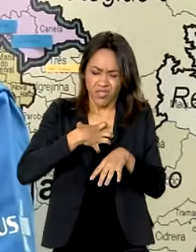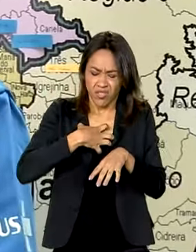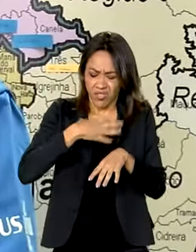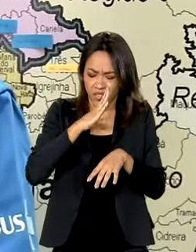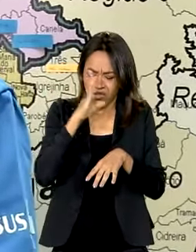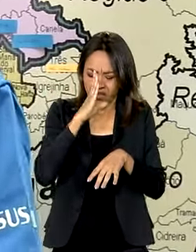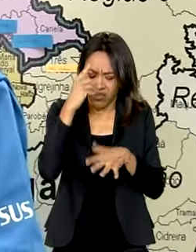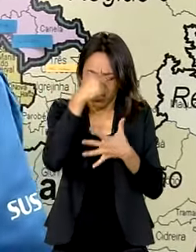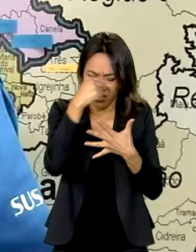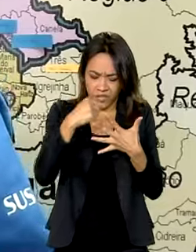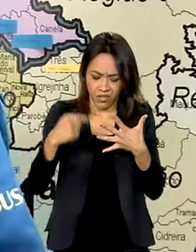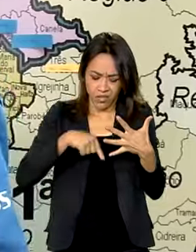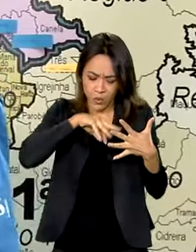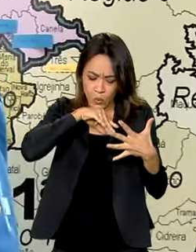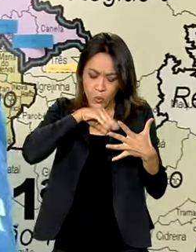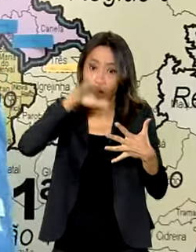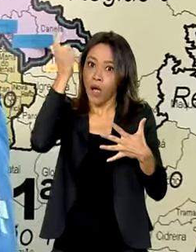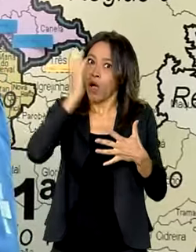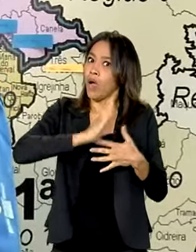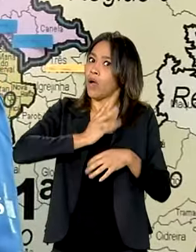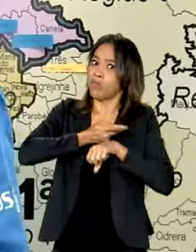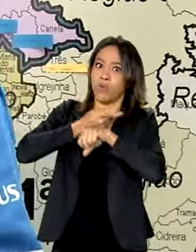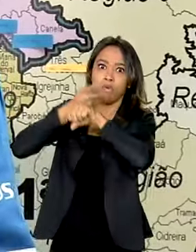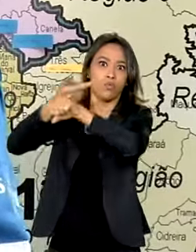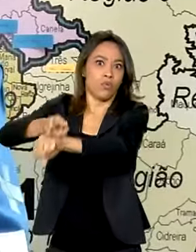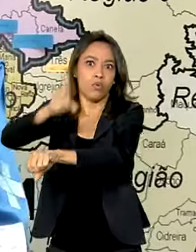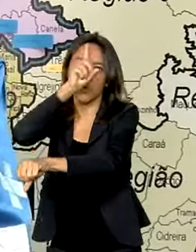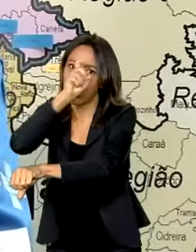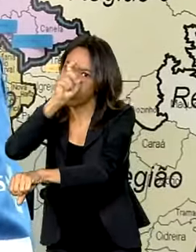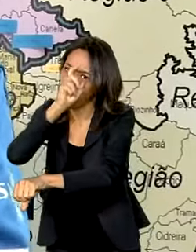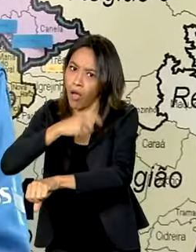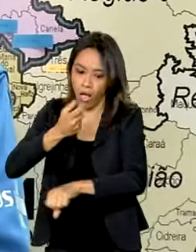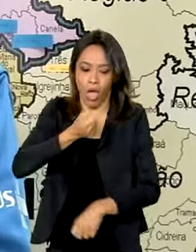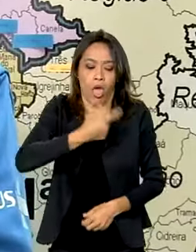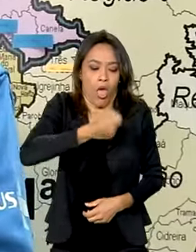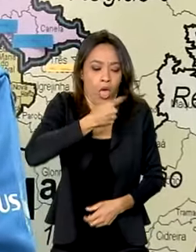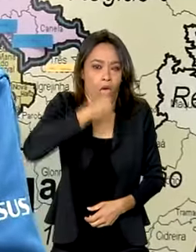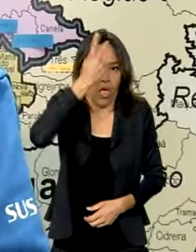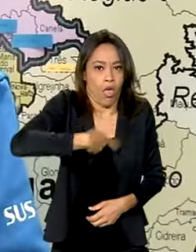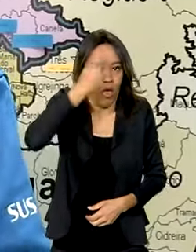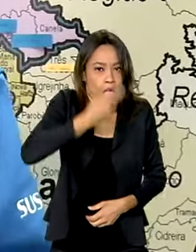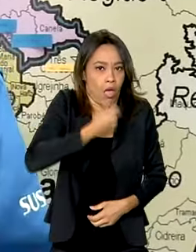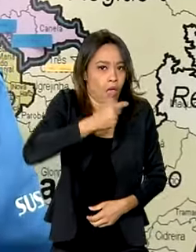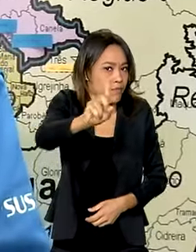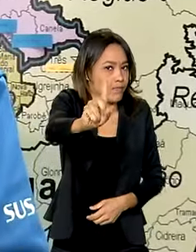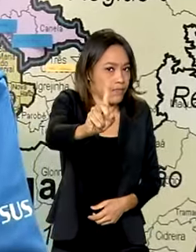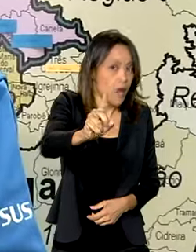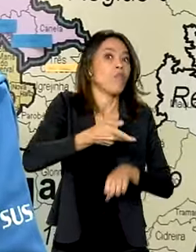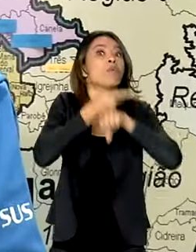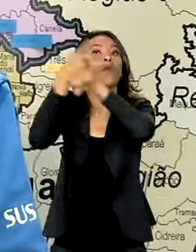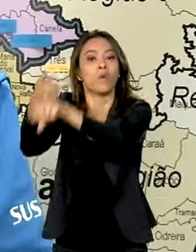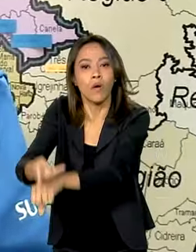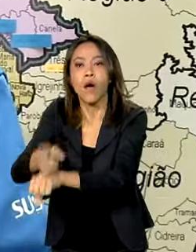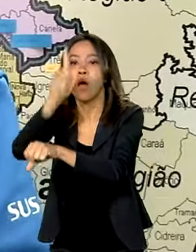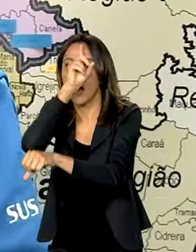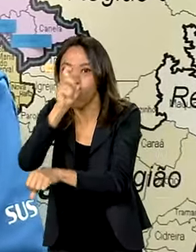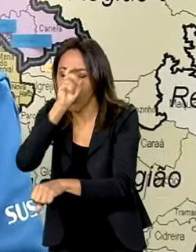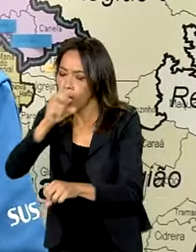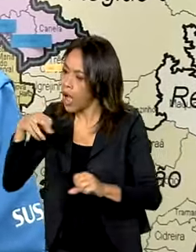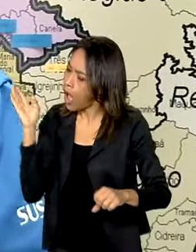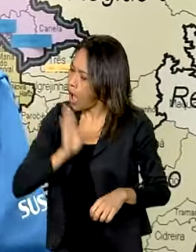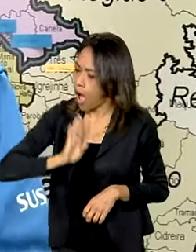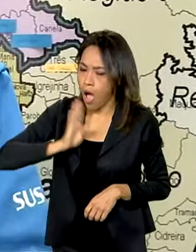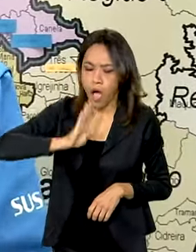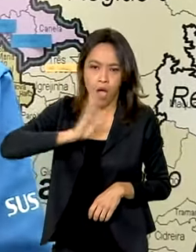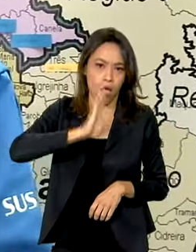unidade de saúde, evitar a automedicação. Mas é uma doença que tem tratamento. Então, sim, procurar o serviço de saúde o mais rápido